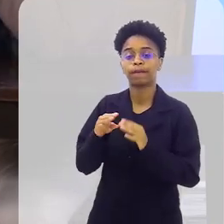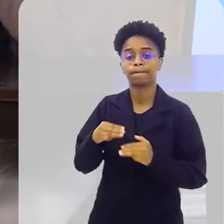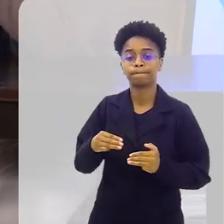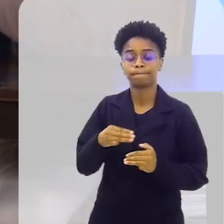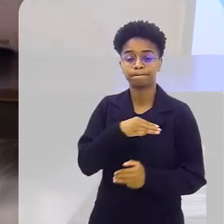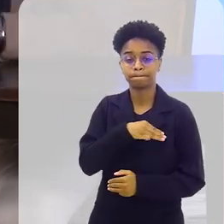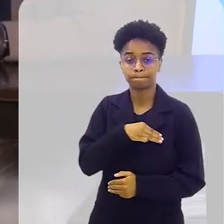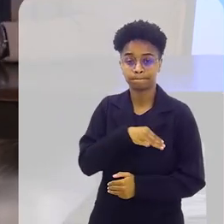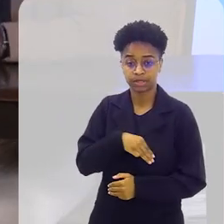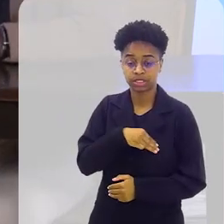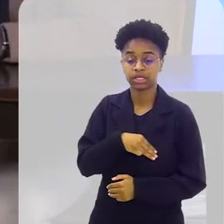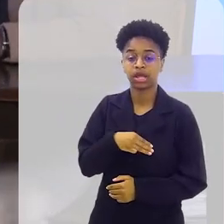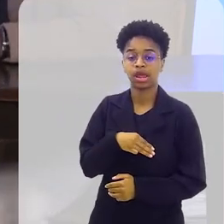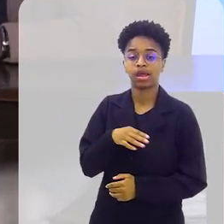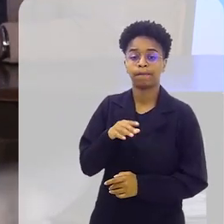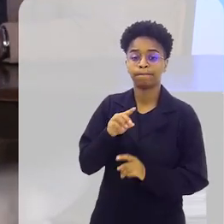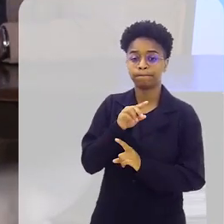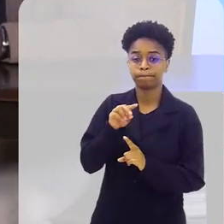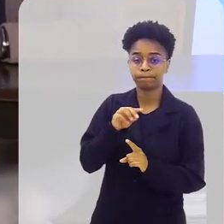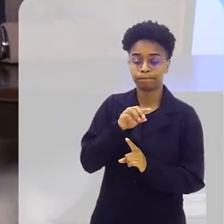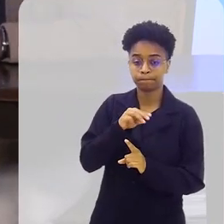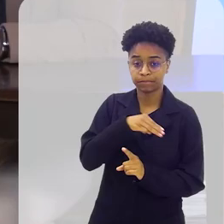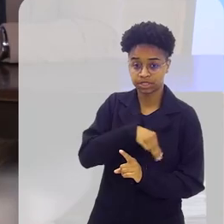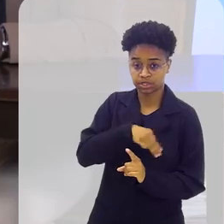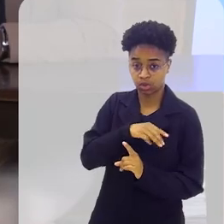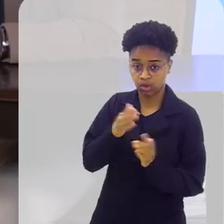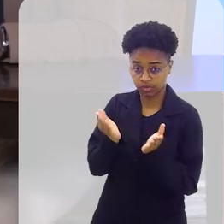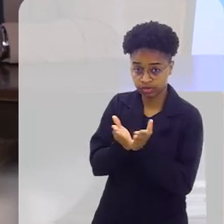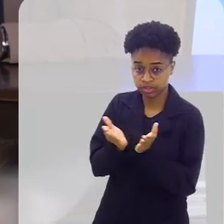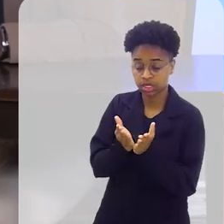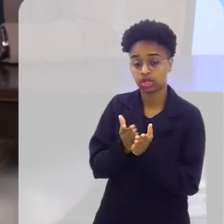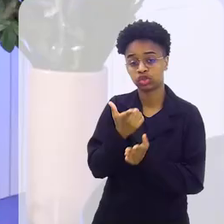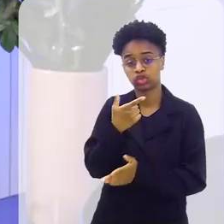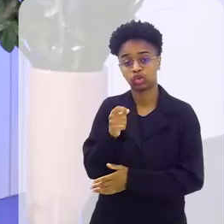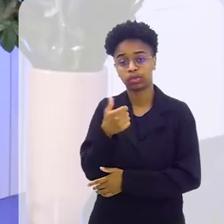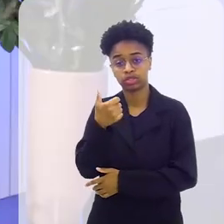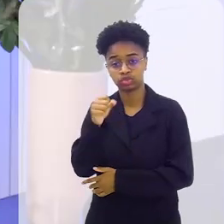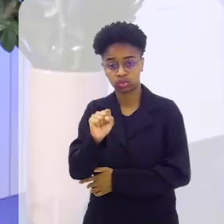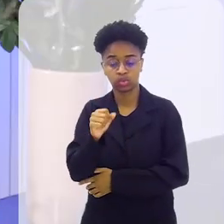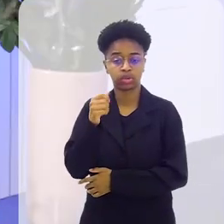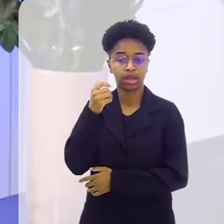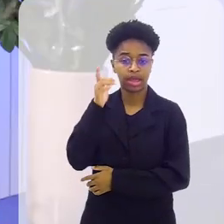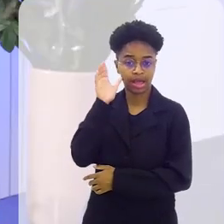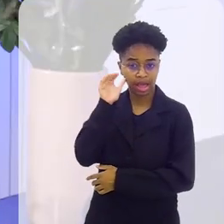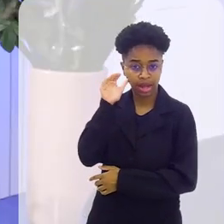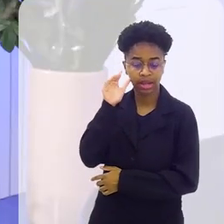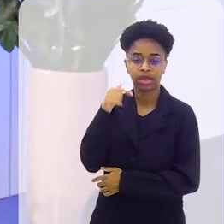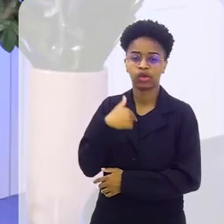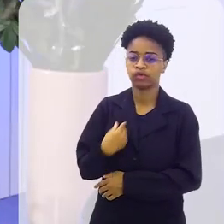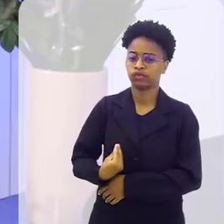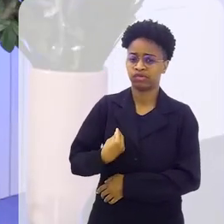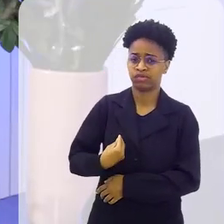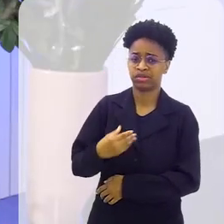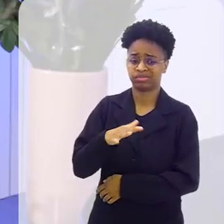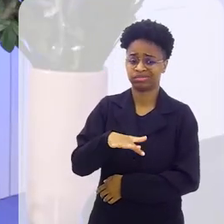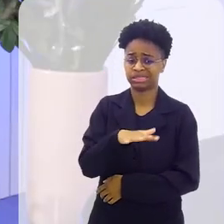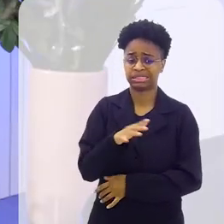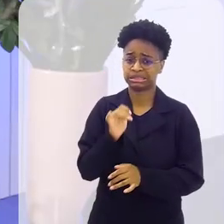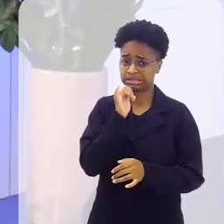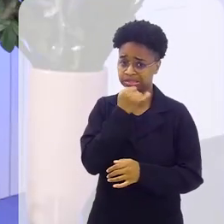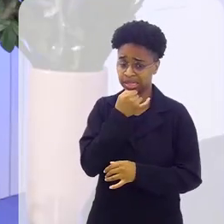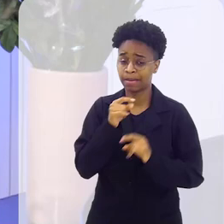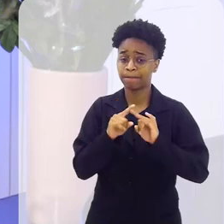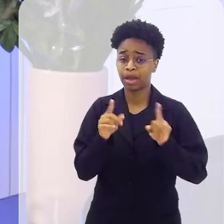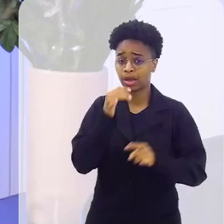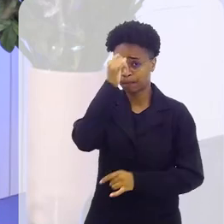Missão Evangélica Celeiro Santo Icaraí, em 2018, né, numa situação precária, e